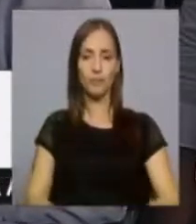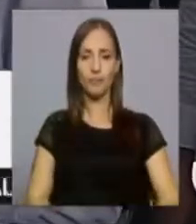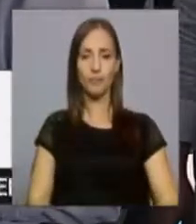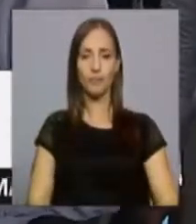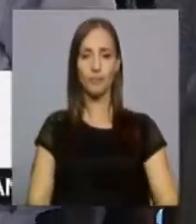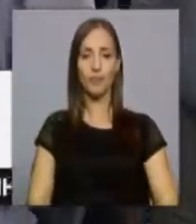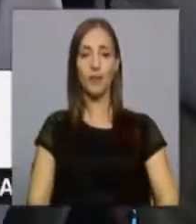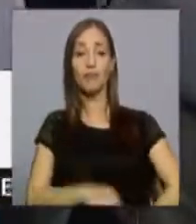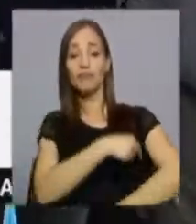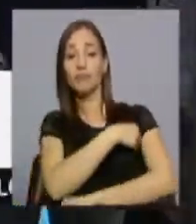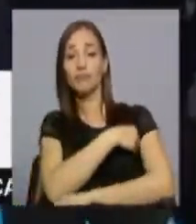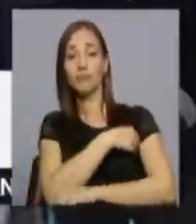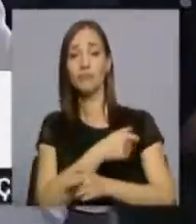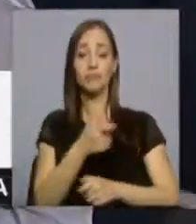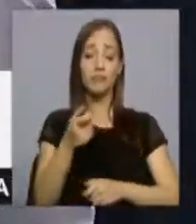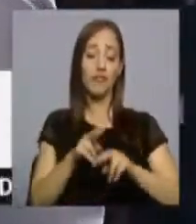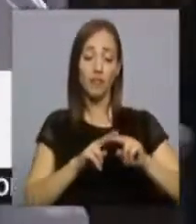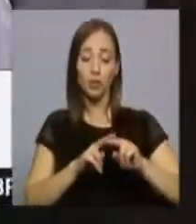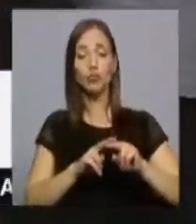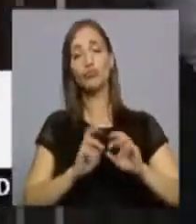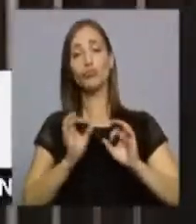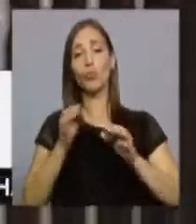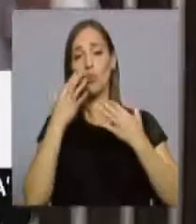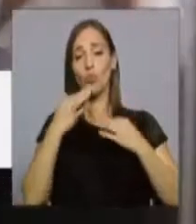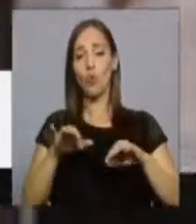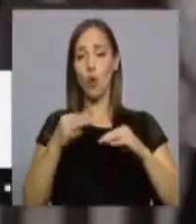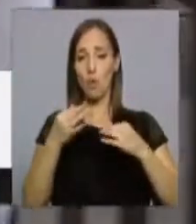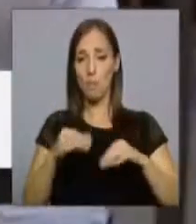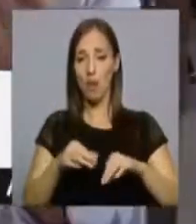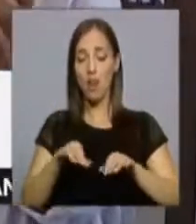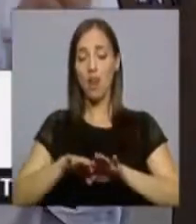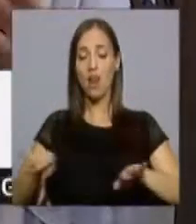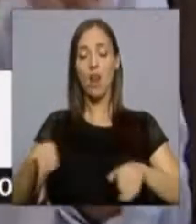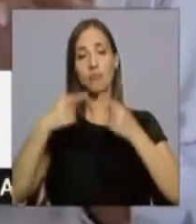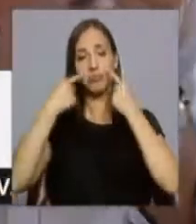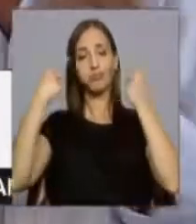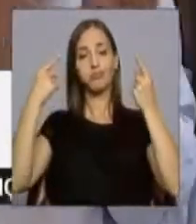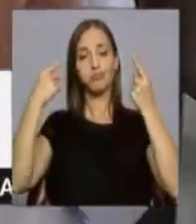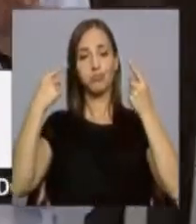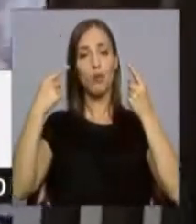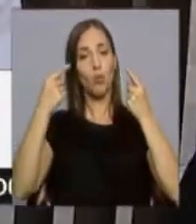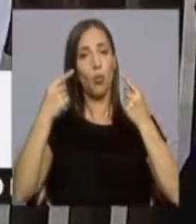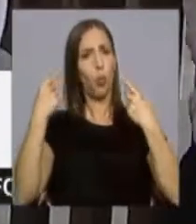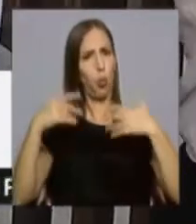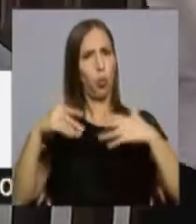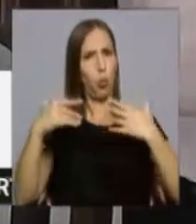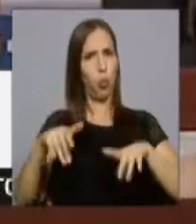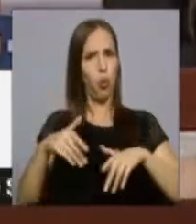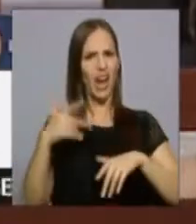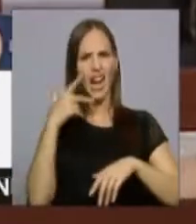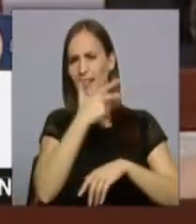A temperatura para o teste da Covid estava normal. No palco ficou mais elevada, com críticas para todos os